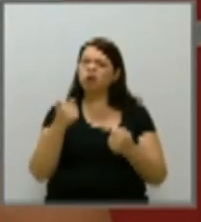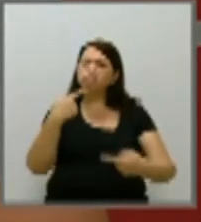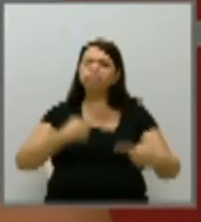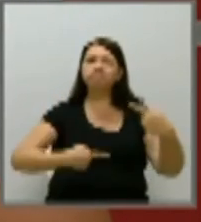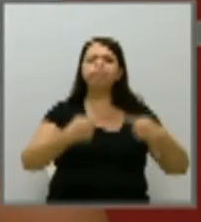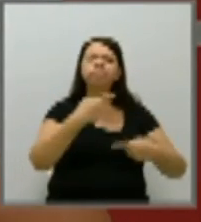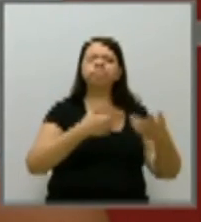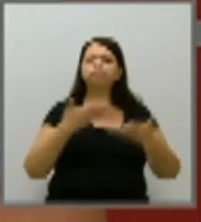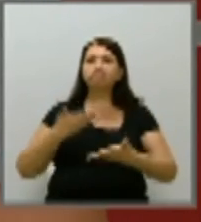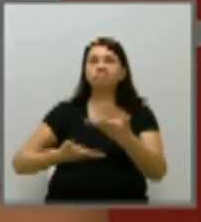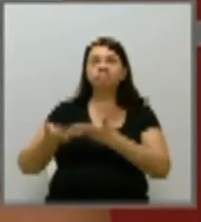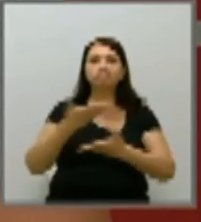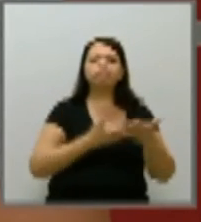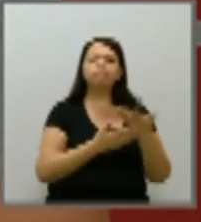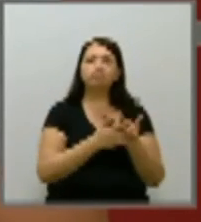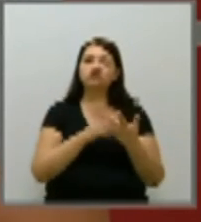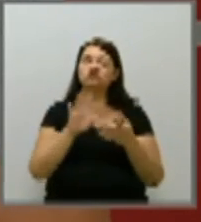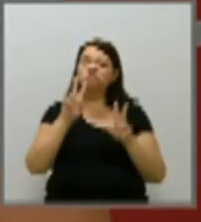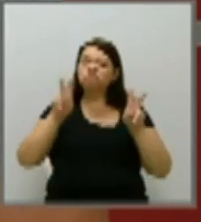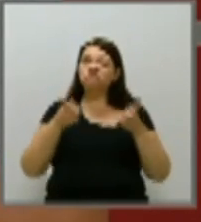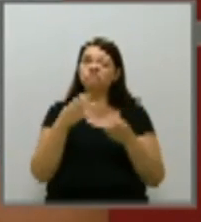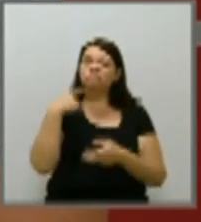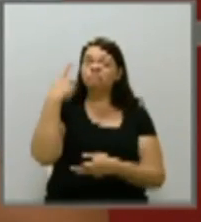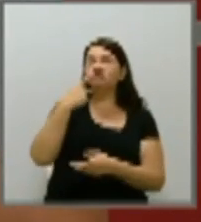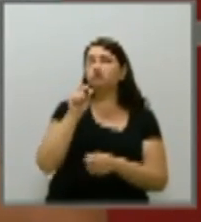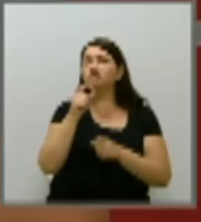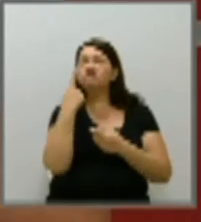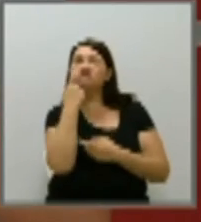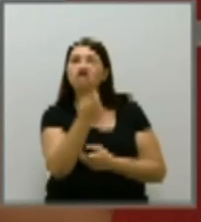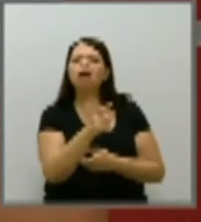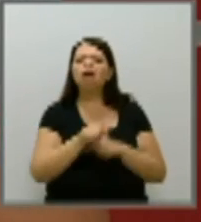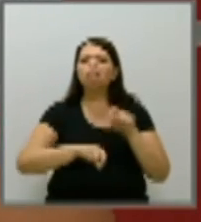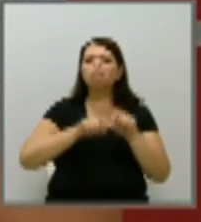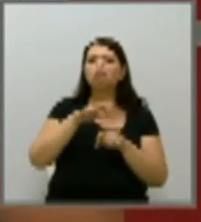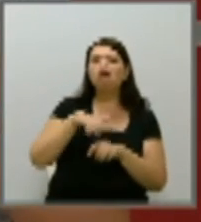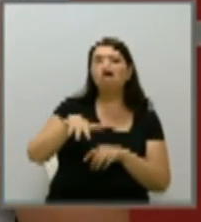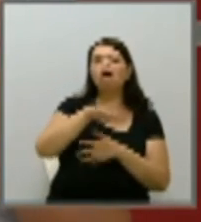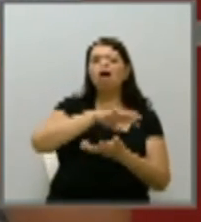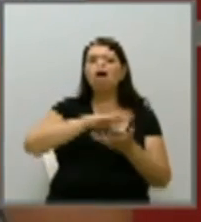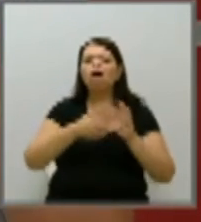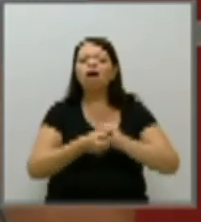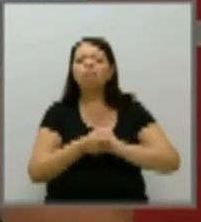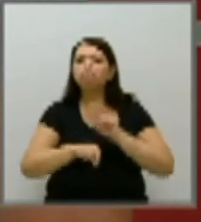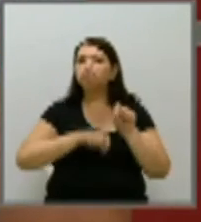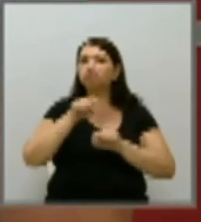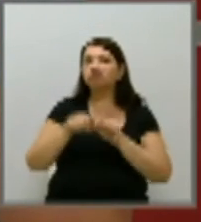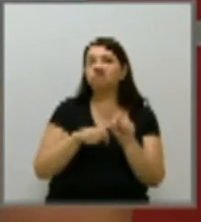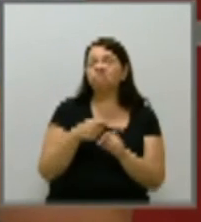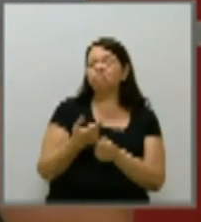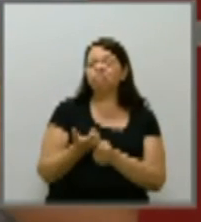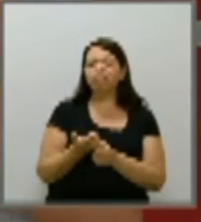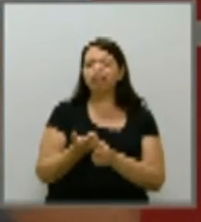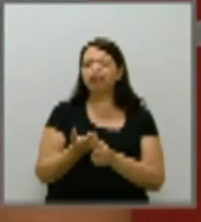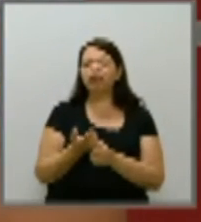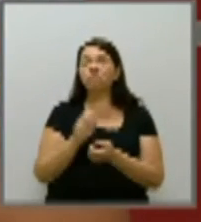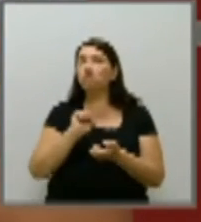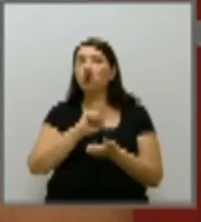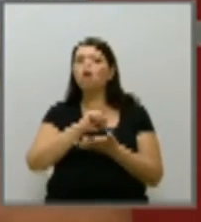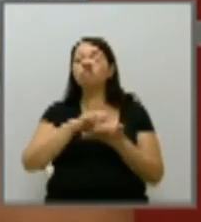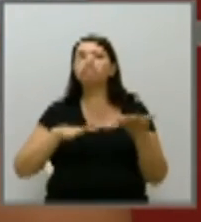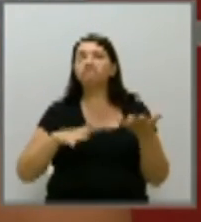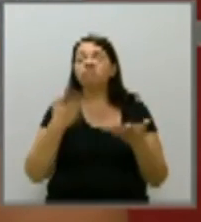poder deliberar sobre as políticas, quais os interesses, quais as artes, qual é a atividade